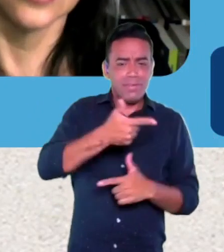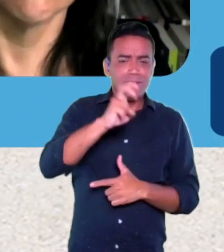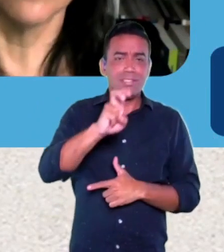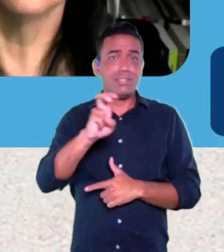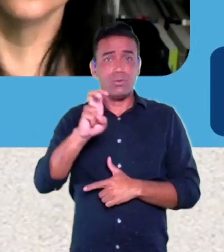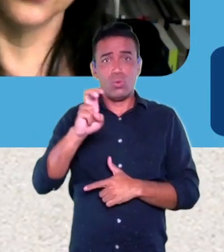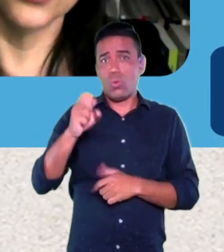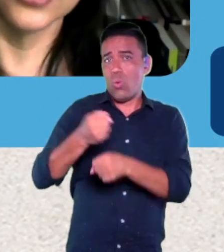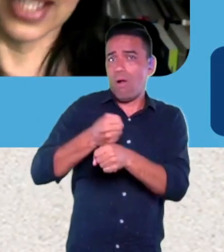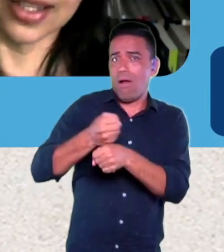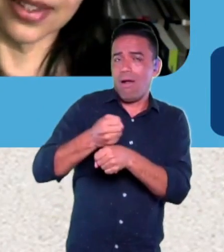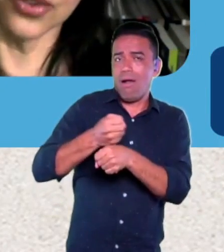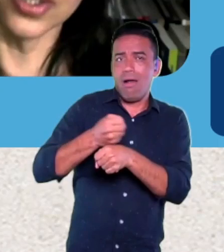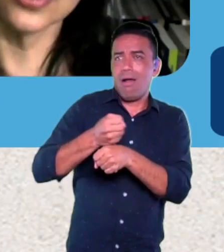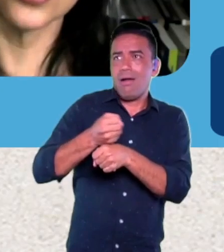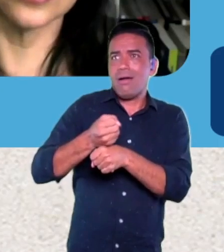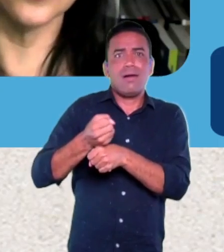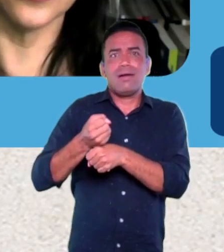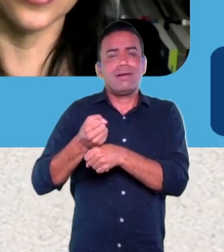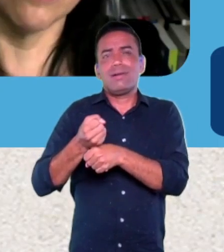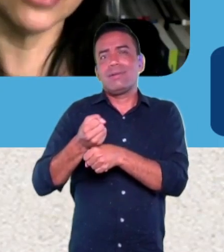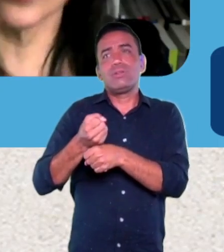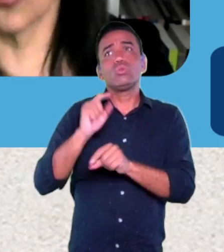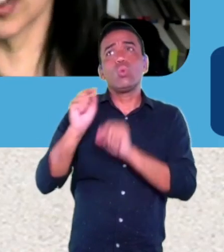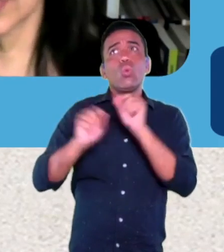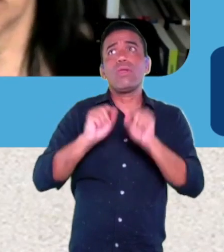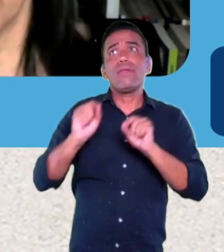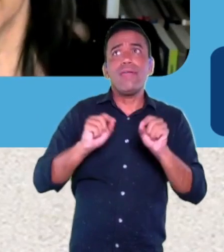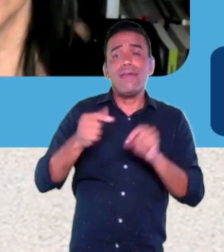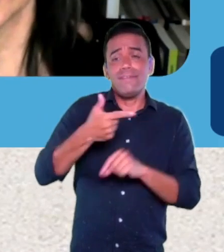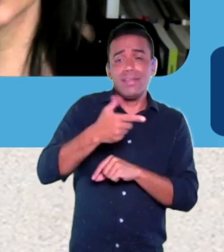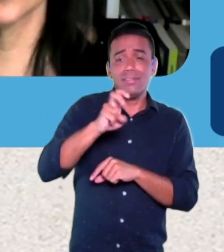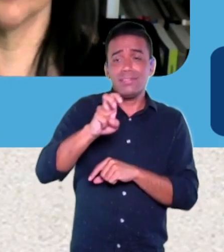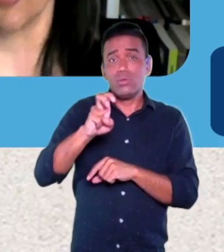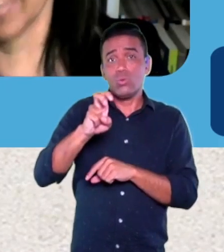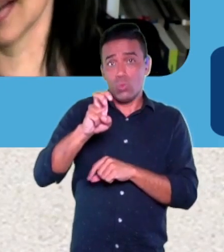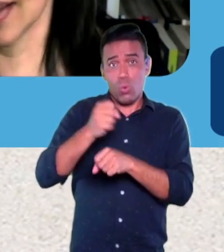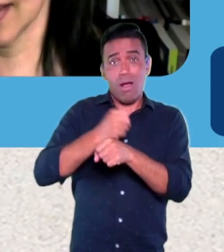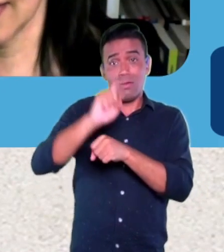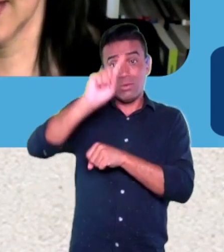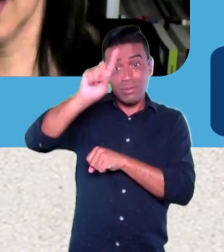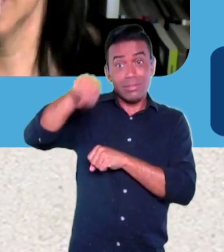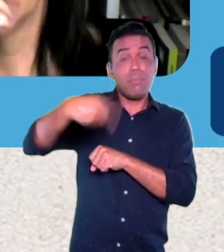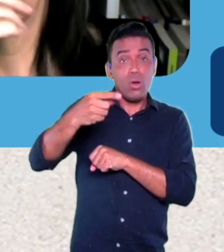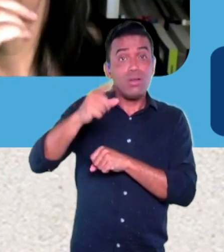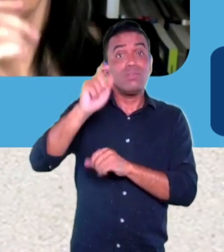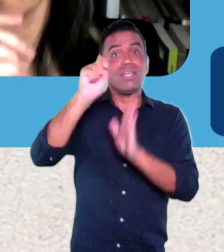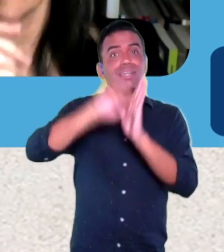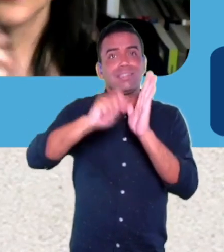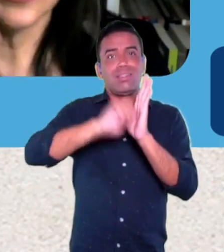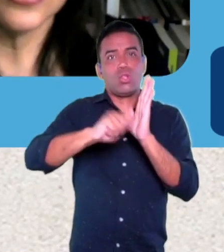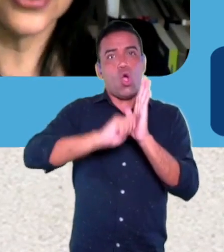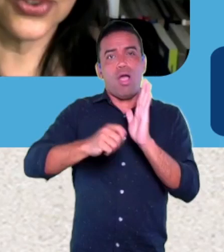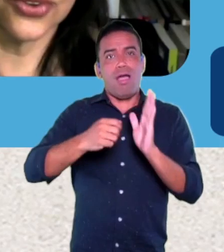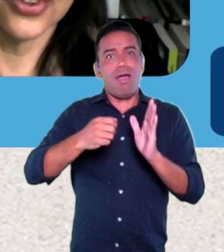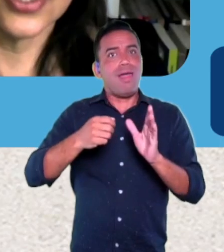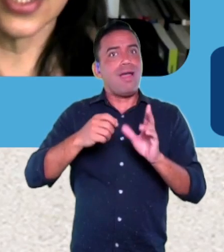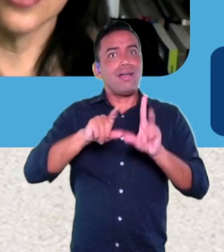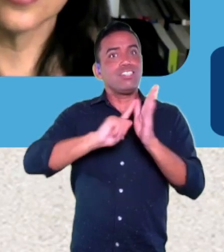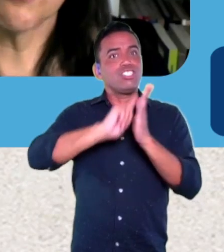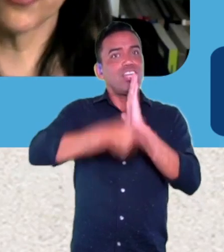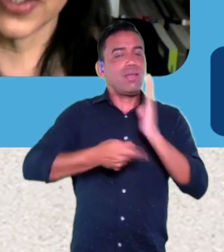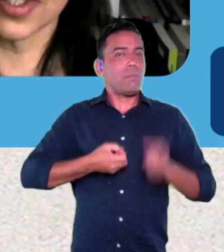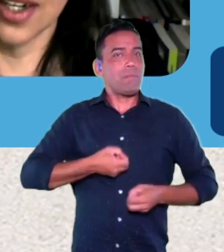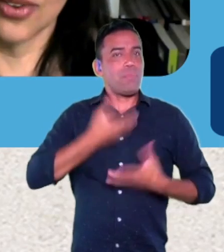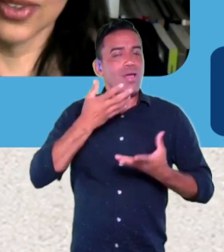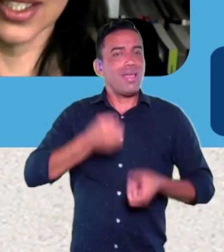anos, falando dessa coisa de que é 25 anos depois você ser poeta, né? O que é isso?